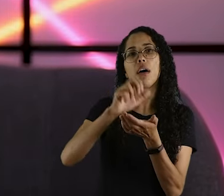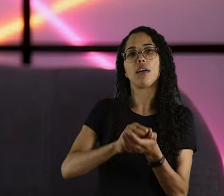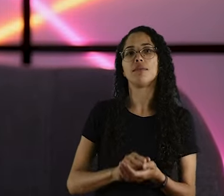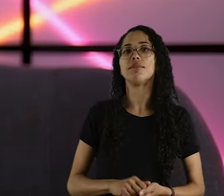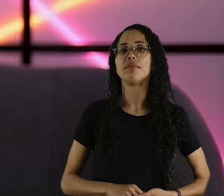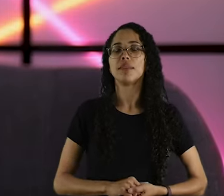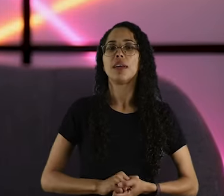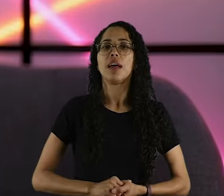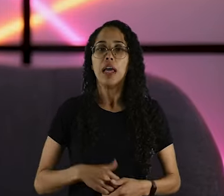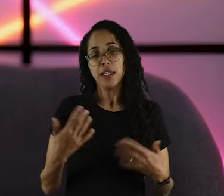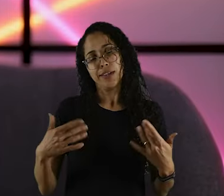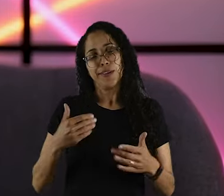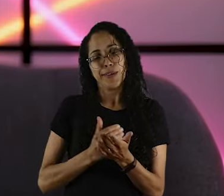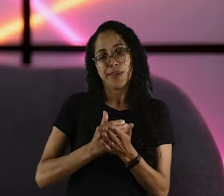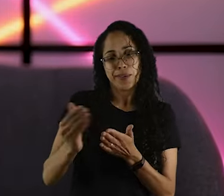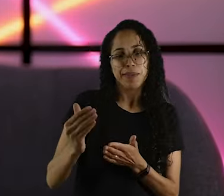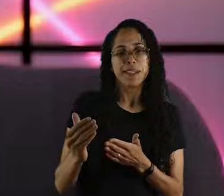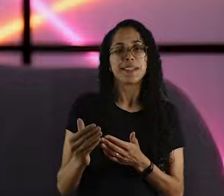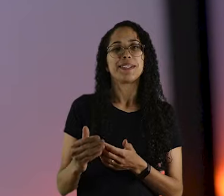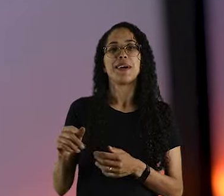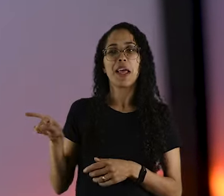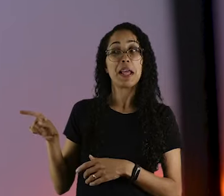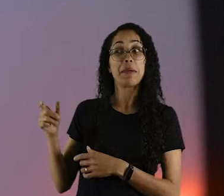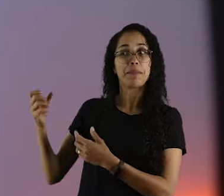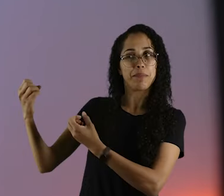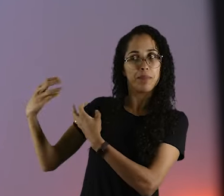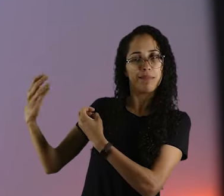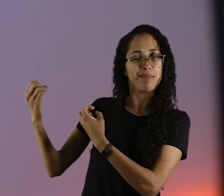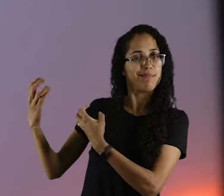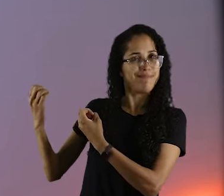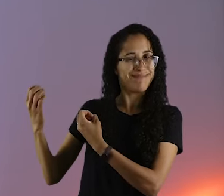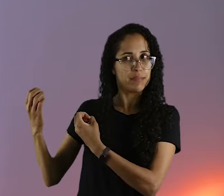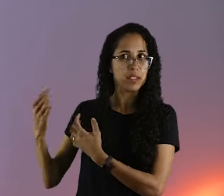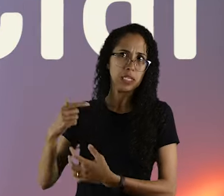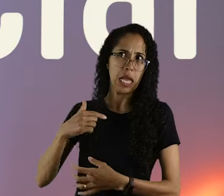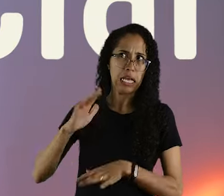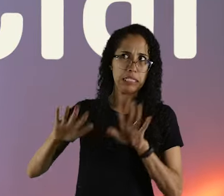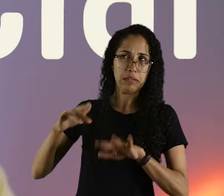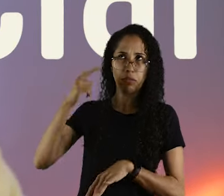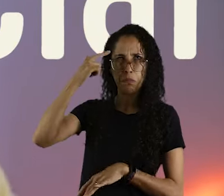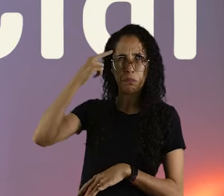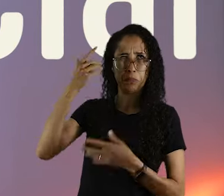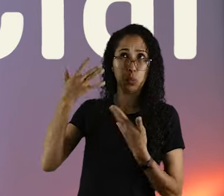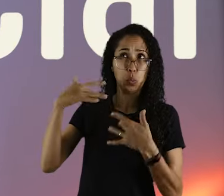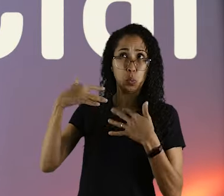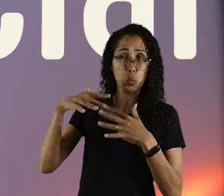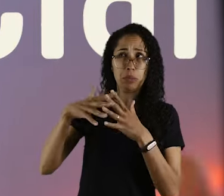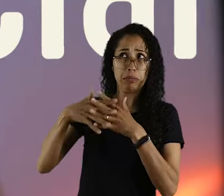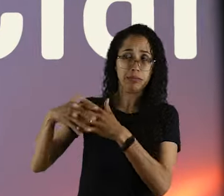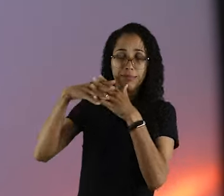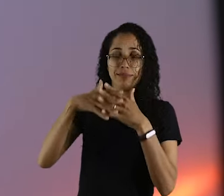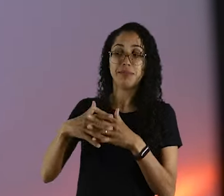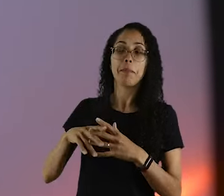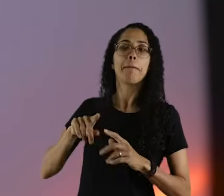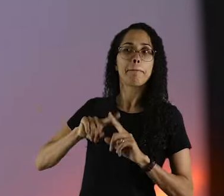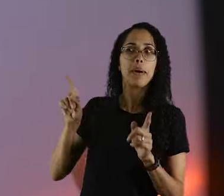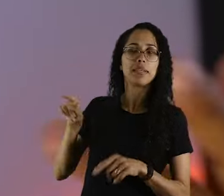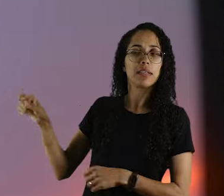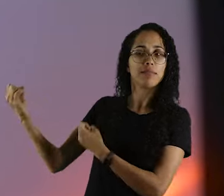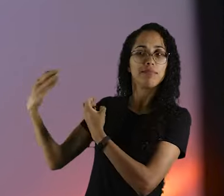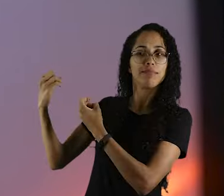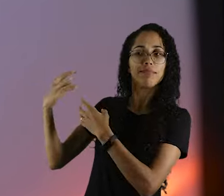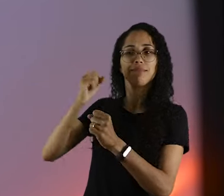isso? Aí ele abriu, me mostrou as funcionalidades que até então para mim era só ali aquela página inicial. E aí